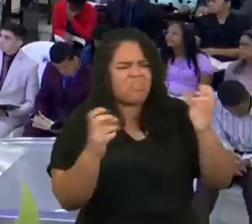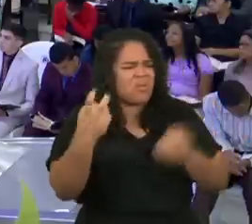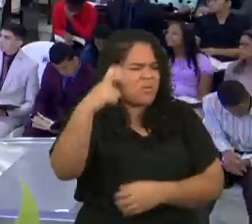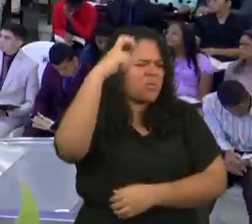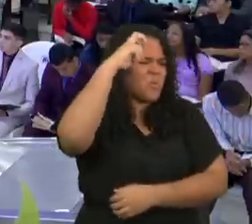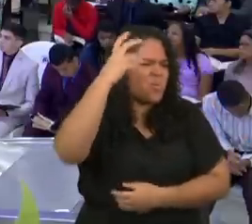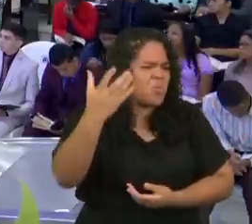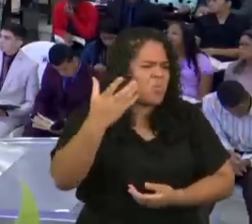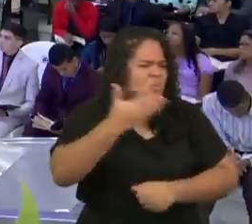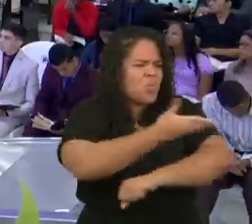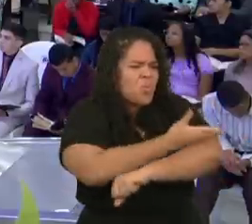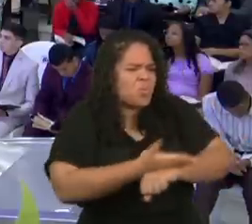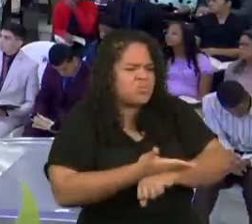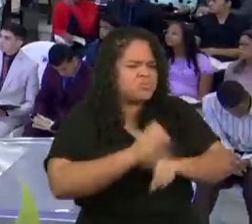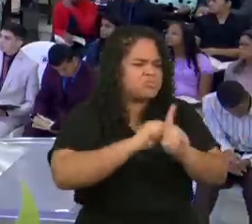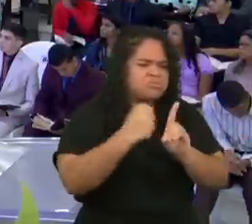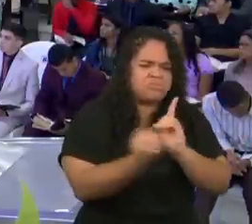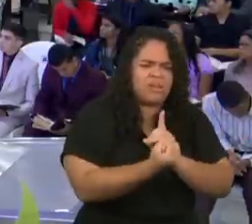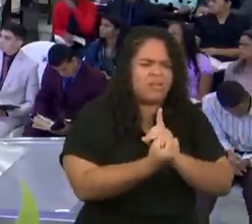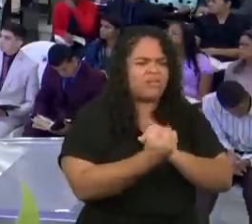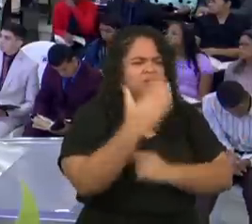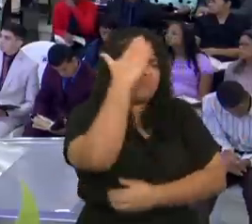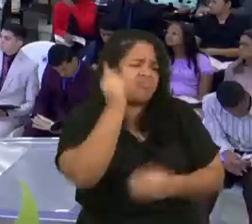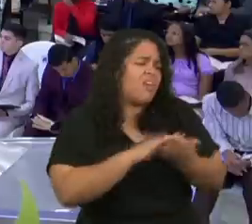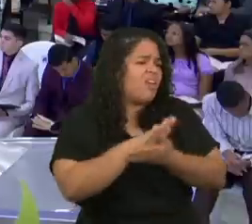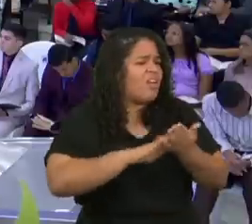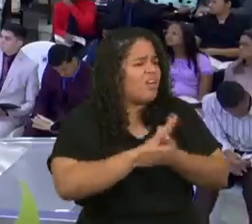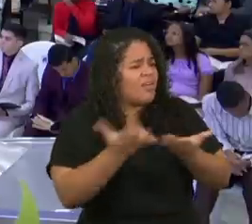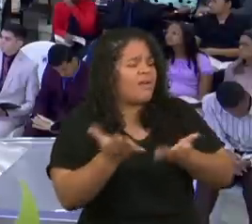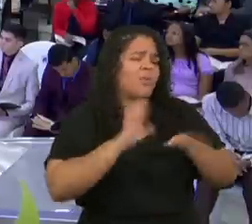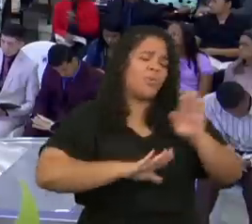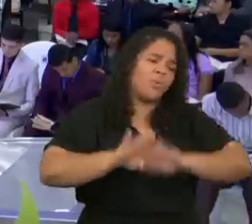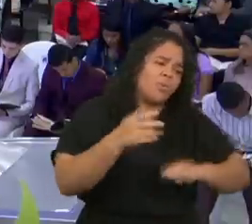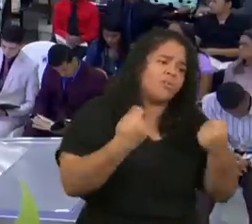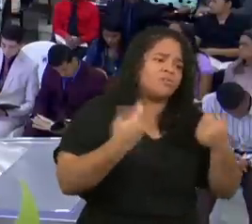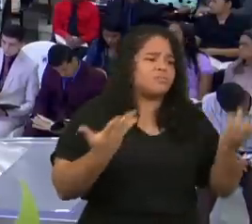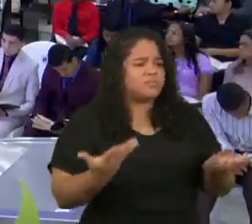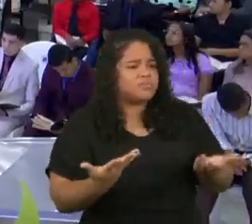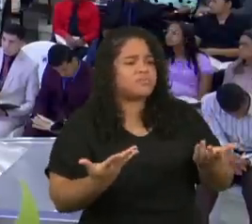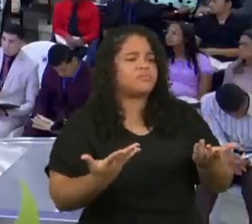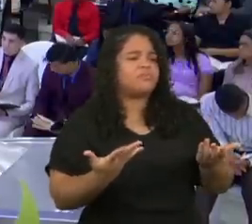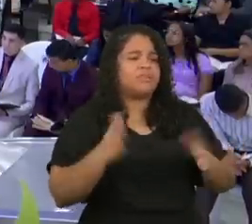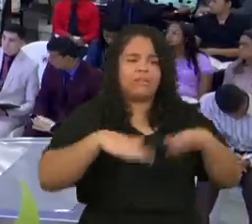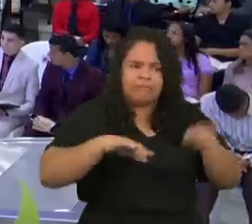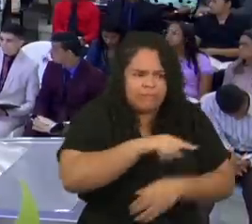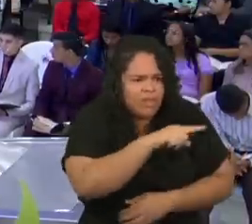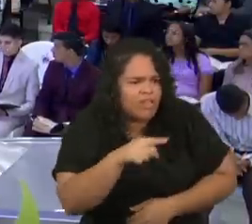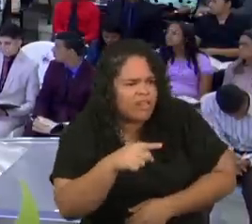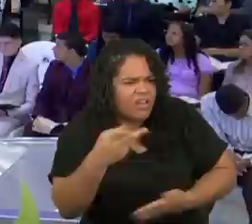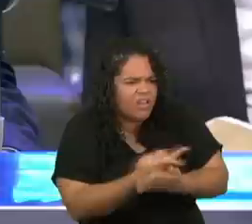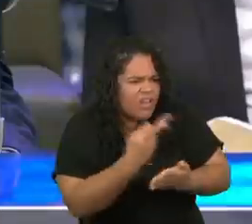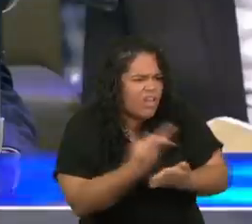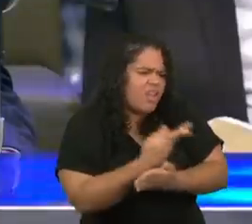não conhecia a sociedade não conhecia a questão da moralidade daquela cidade e